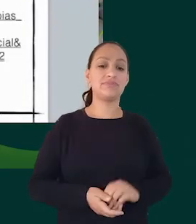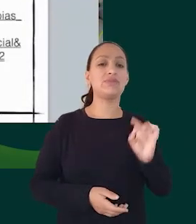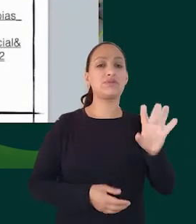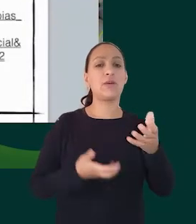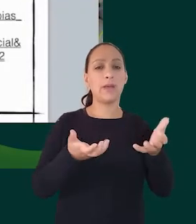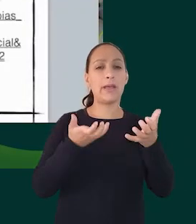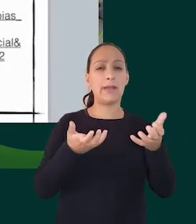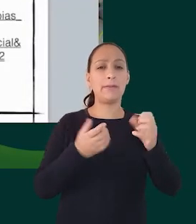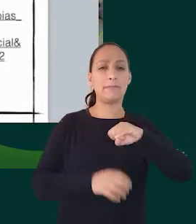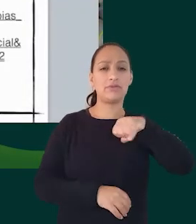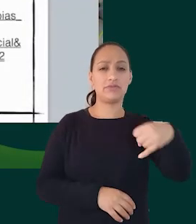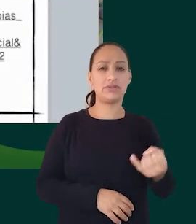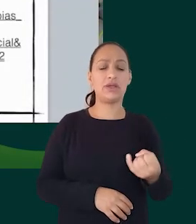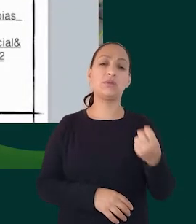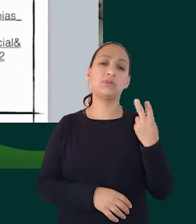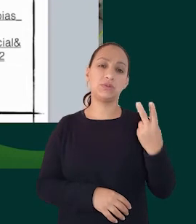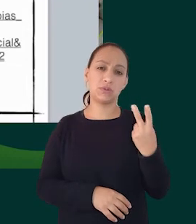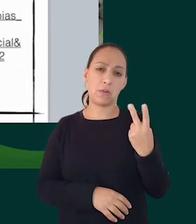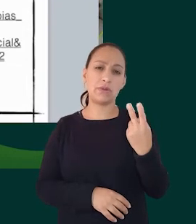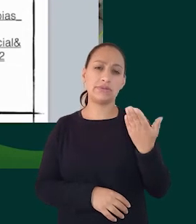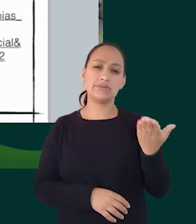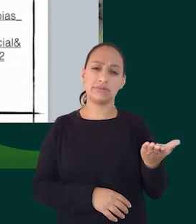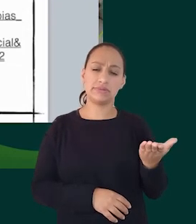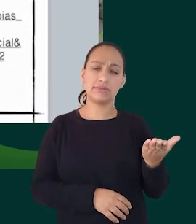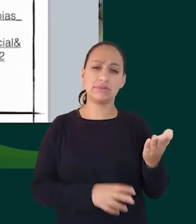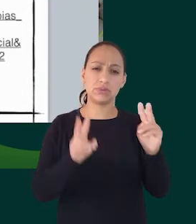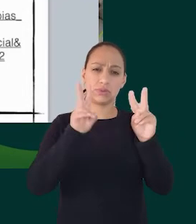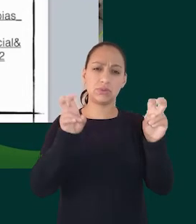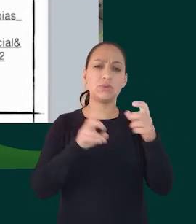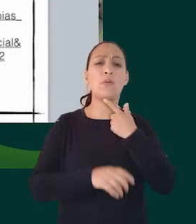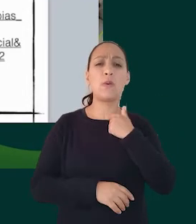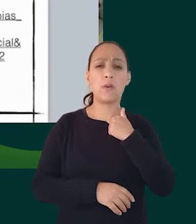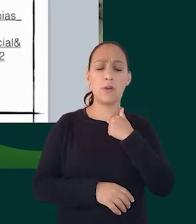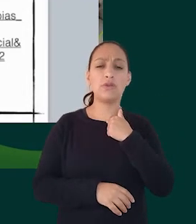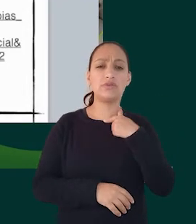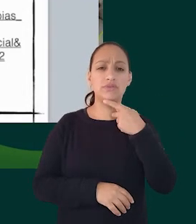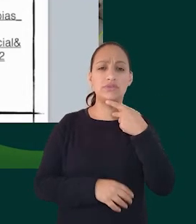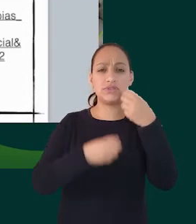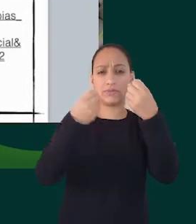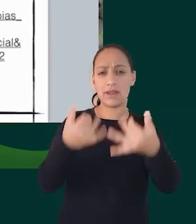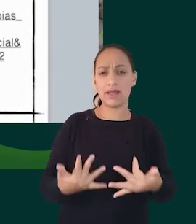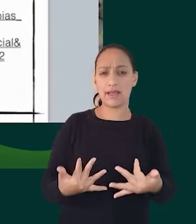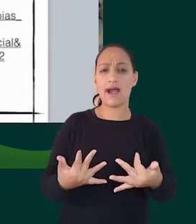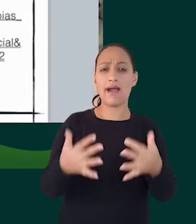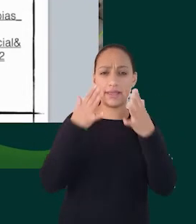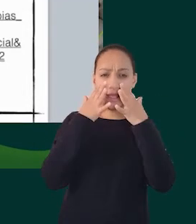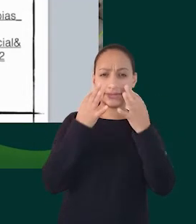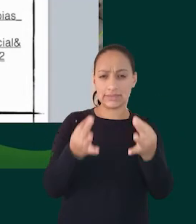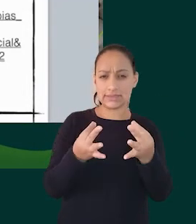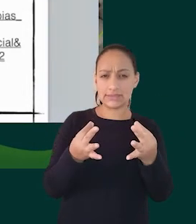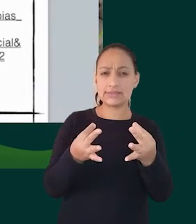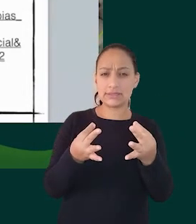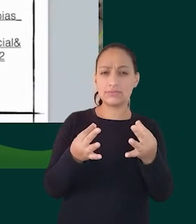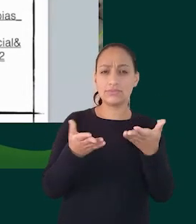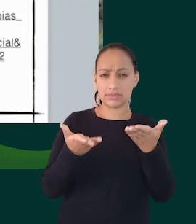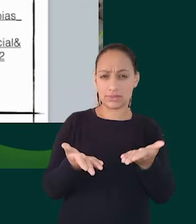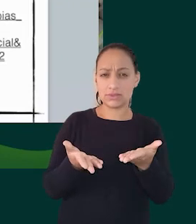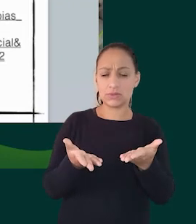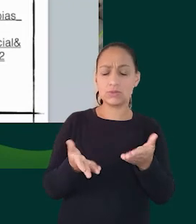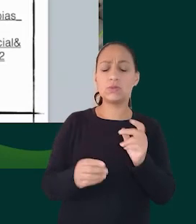porque são questões que eu gosto de abordar também, chamar atenção, né?